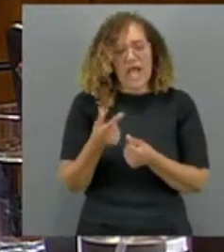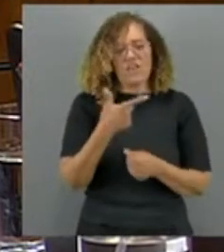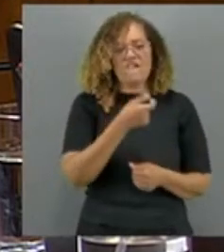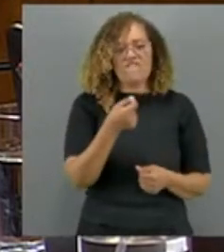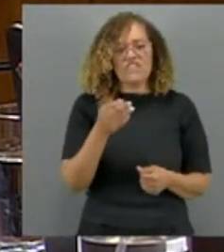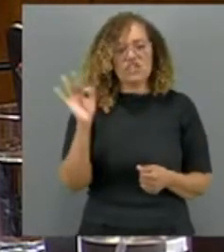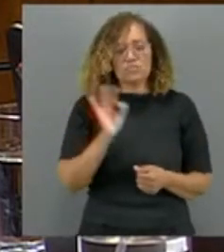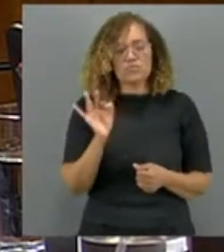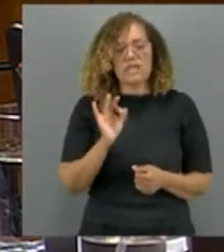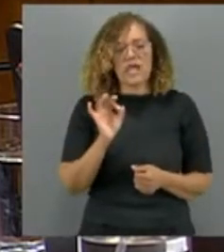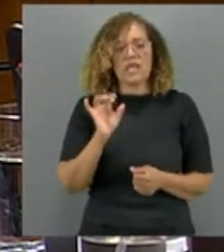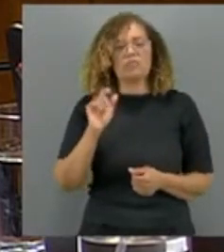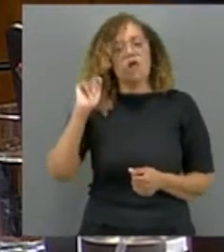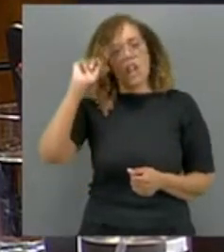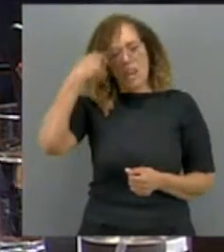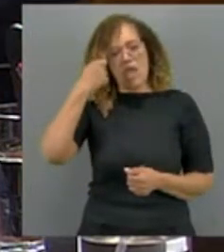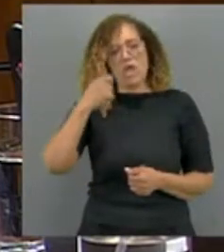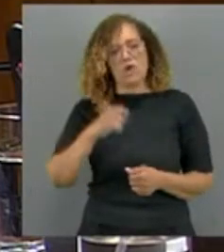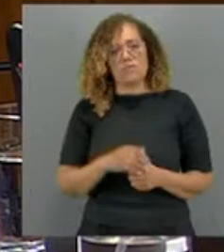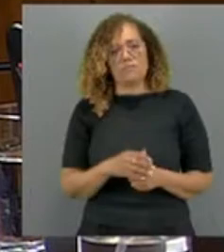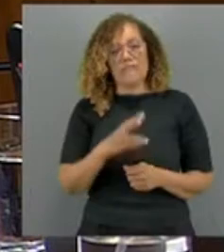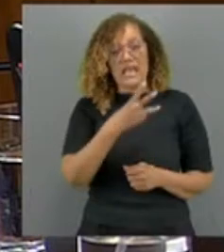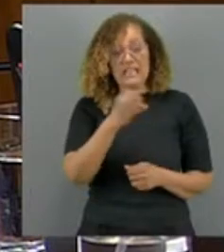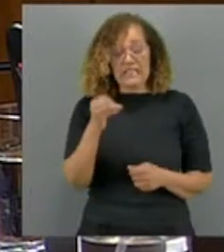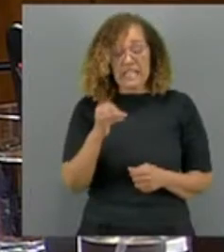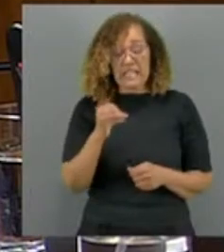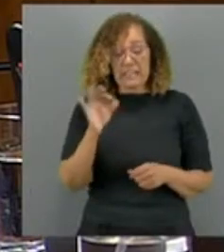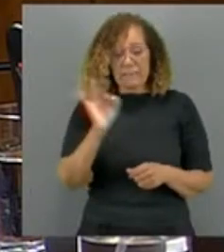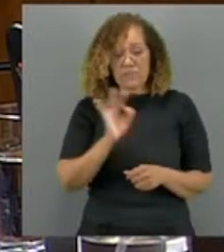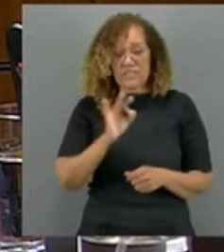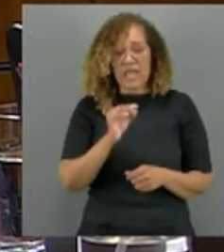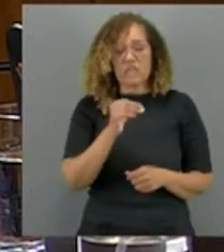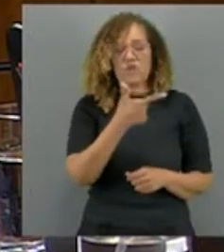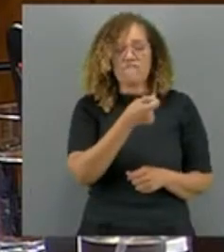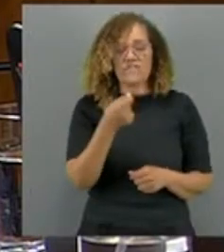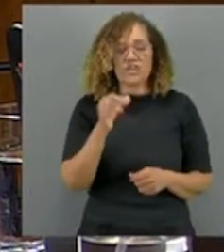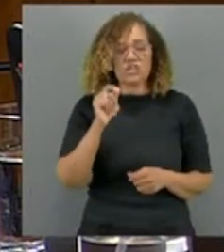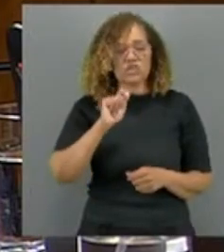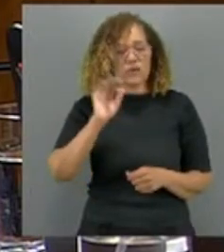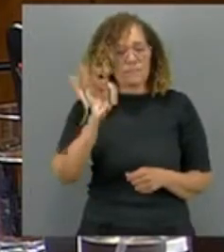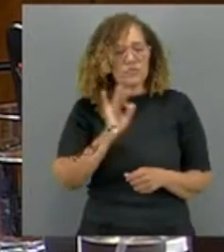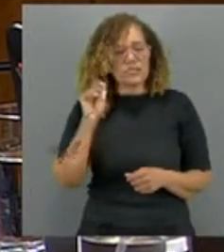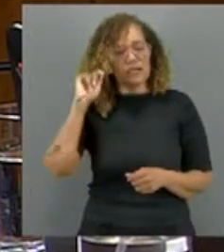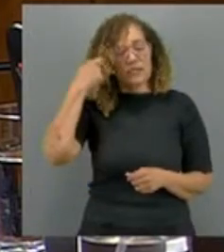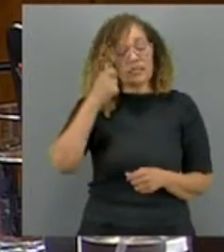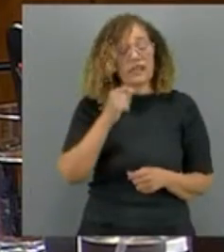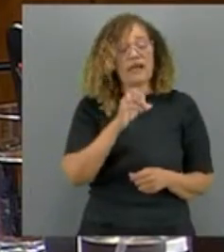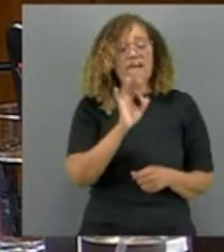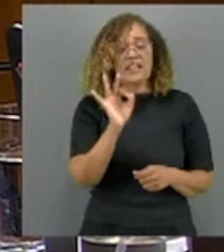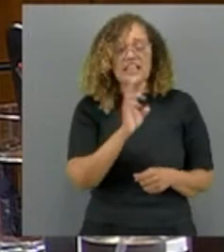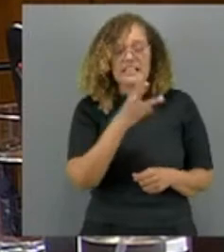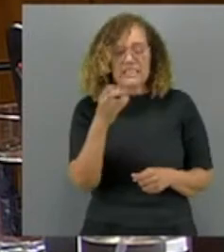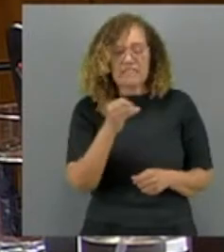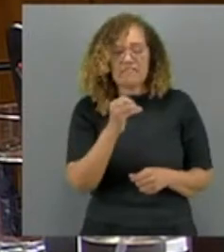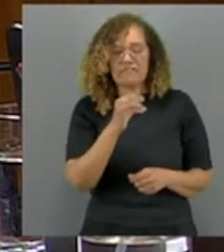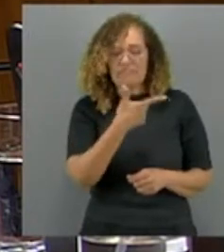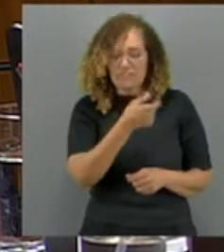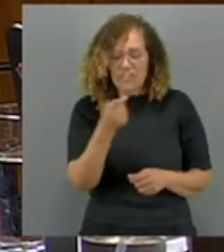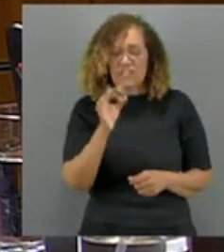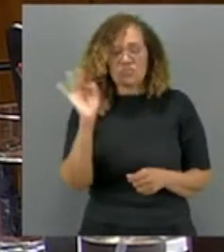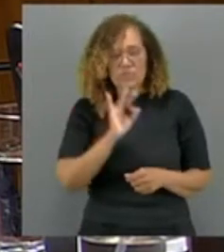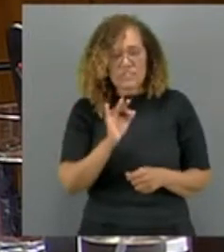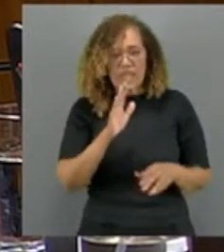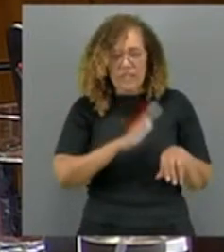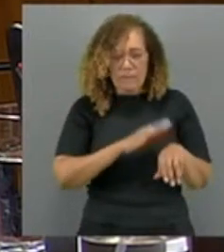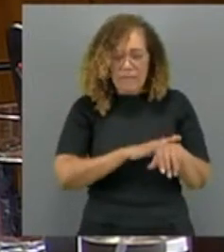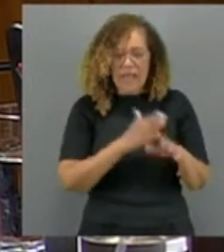são negros. Entre os 30% mais ricos, 20% são negros. E entre os 30% mais pobres, 20% são brancos.